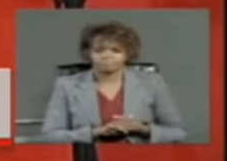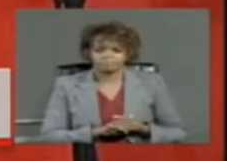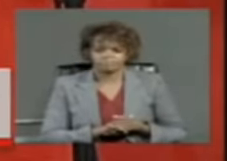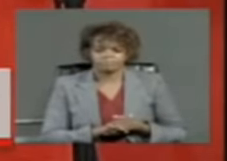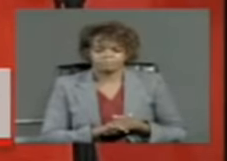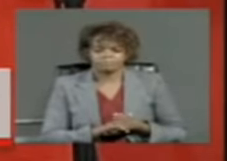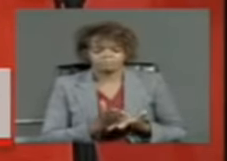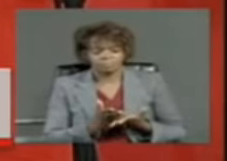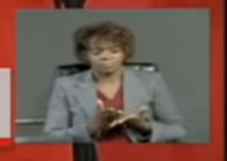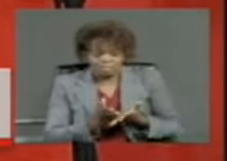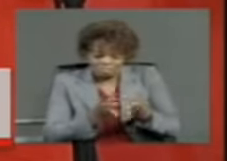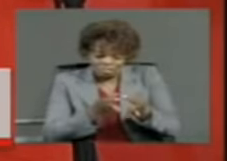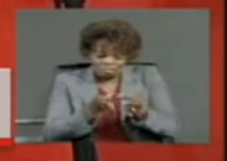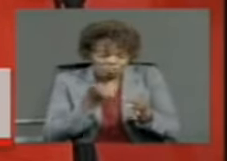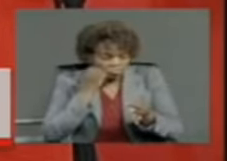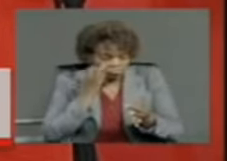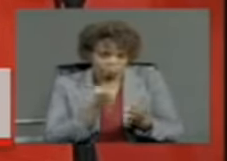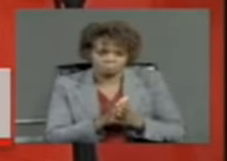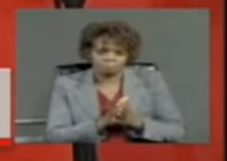Portanto, só para dizer que